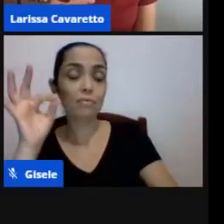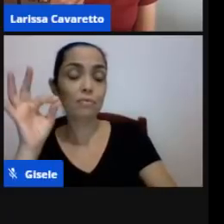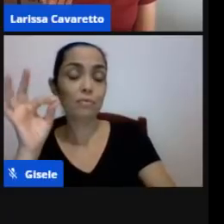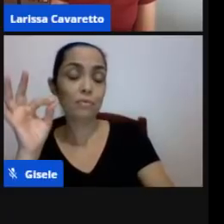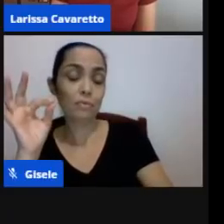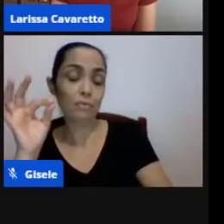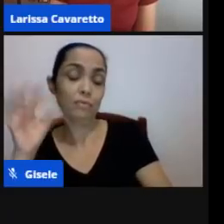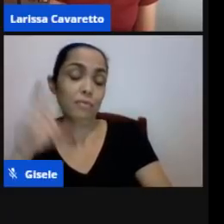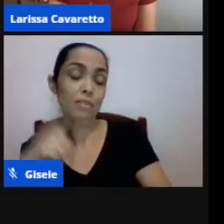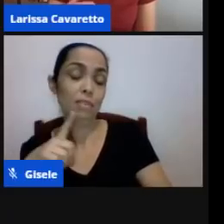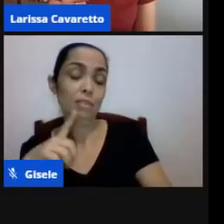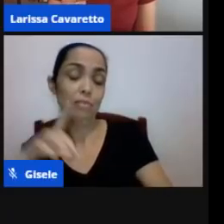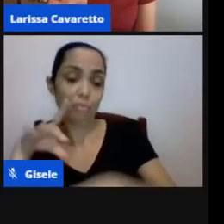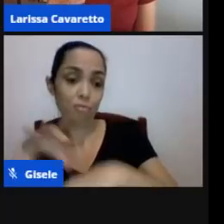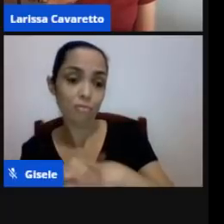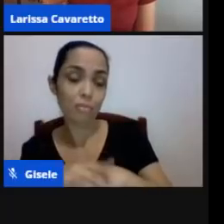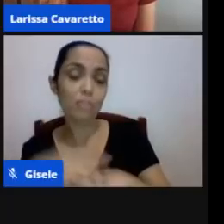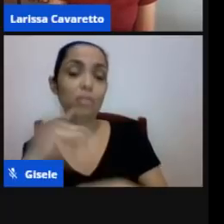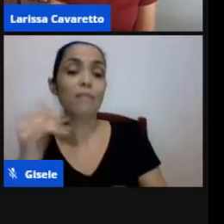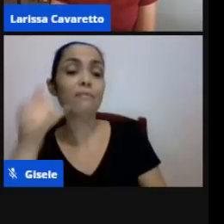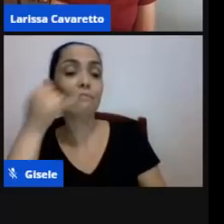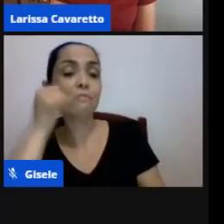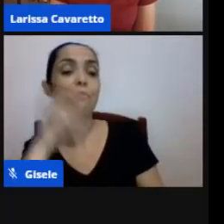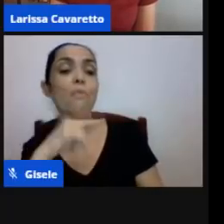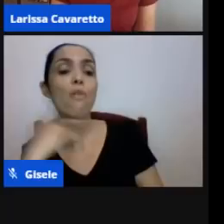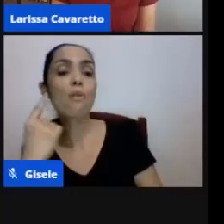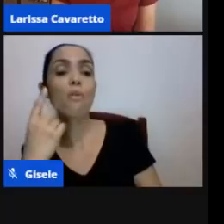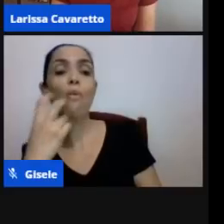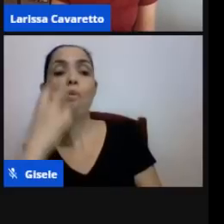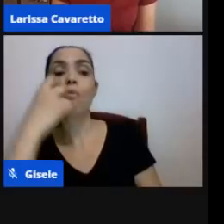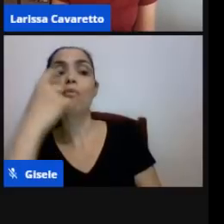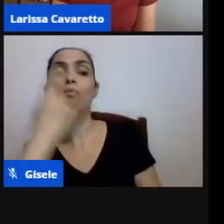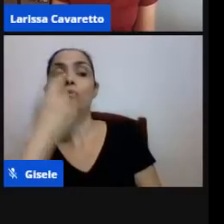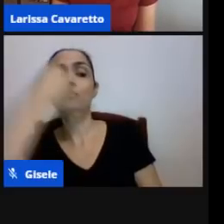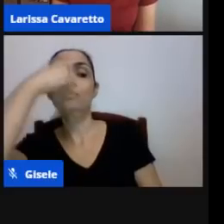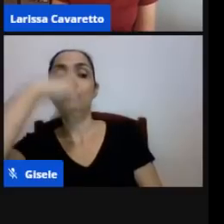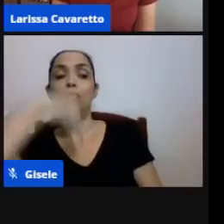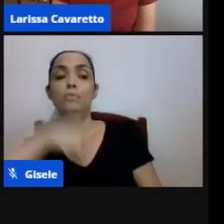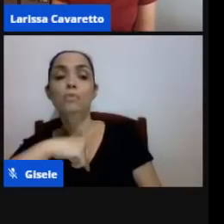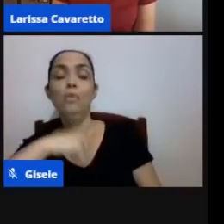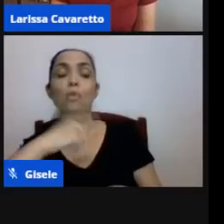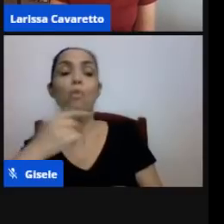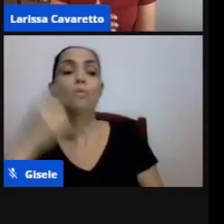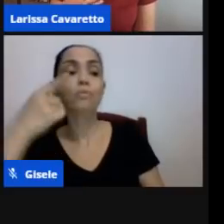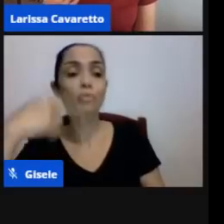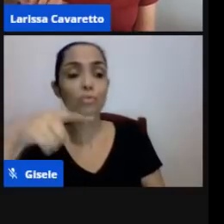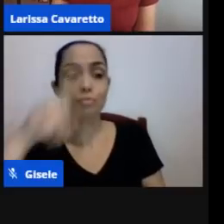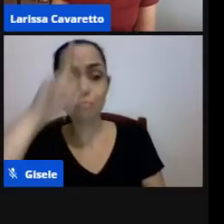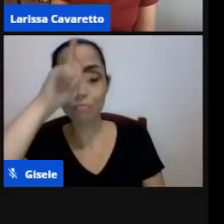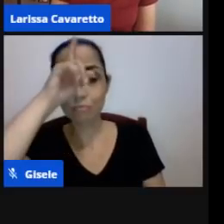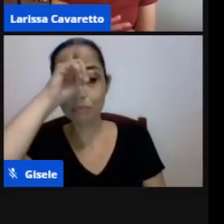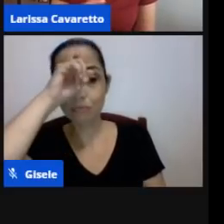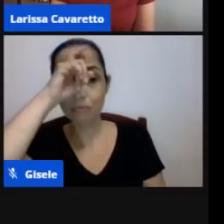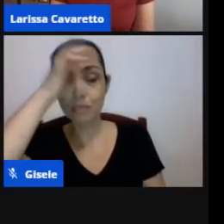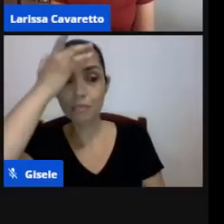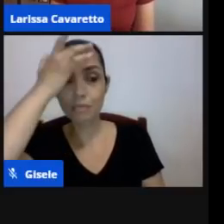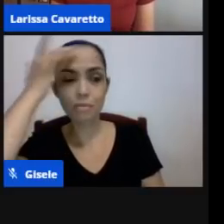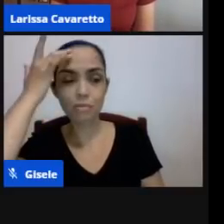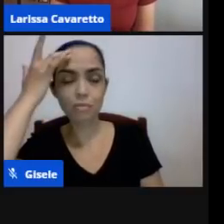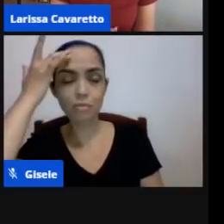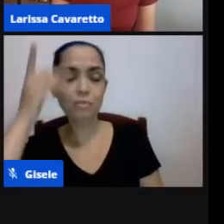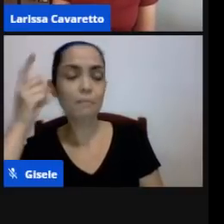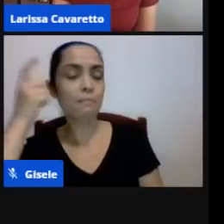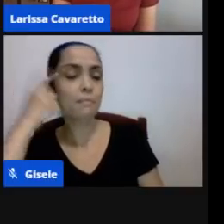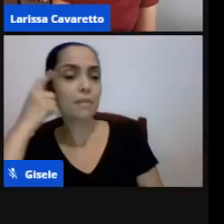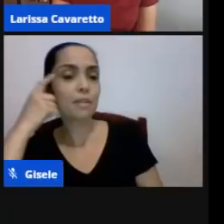de você morrer, de ter que ser entubado ou de ter que ser hospitalizado. né? Porque às vezes as pessoas acham que se você está